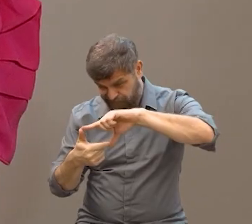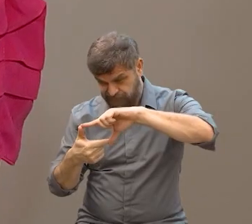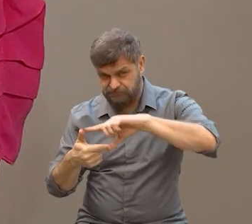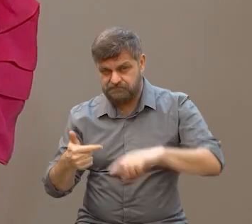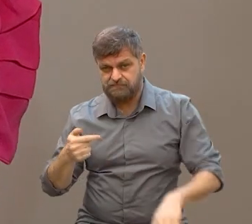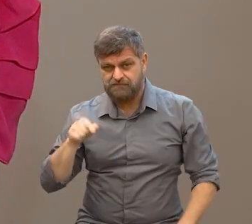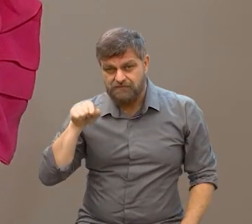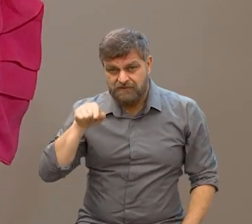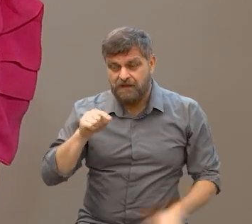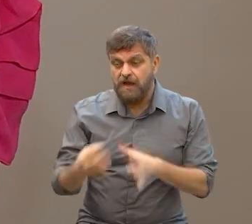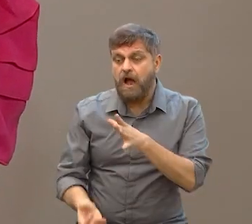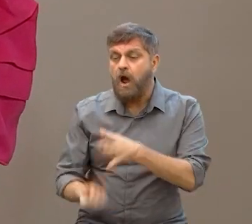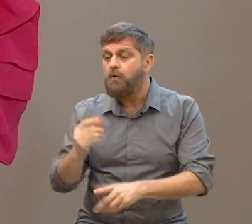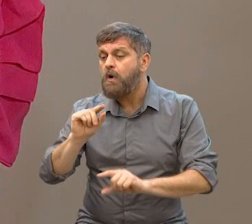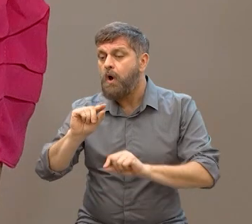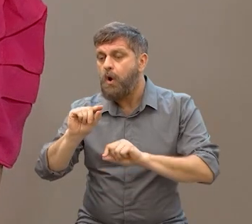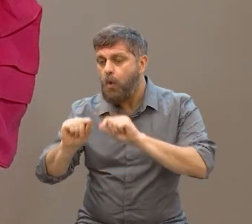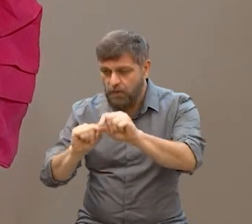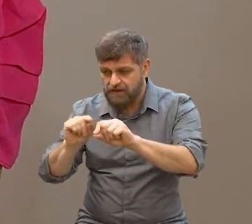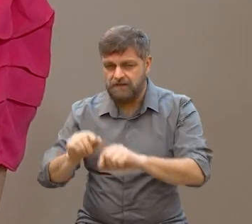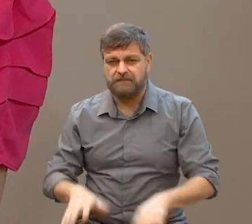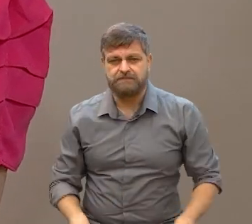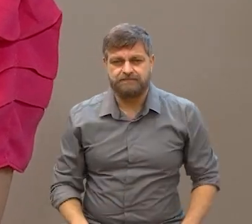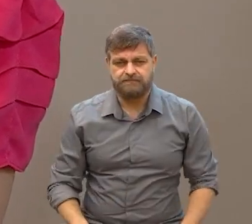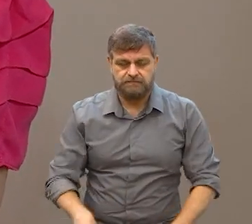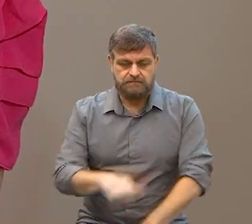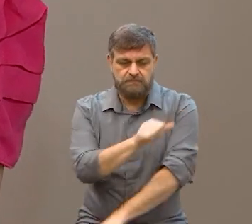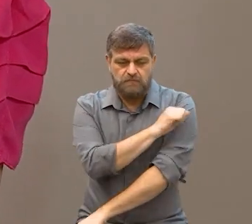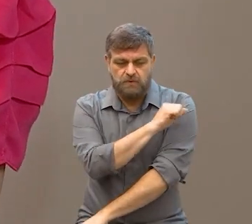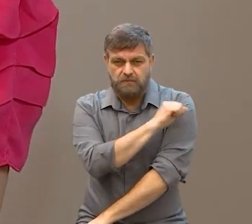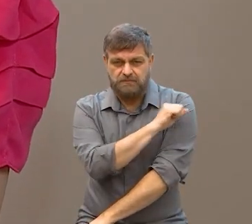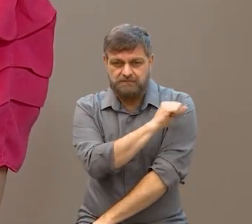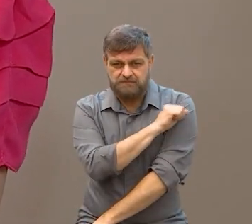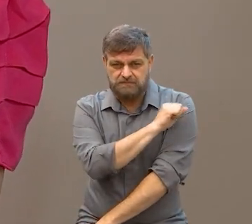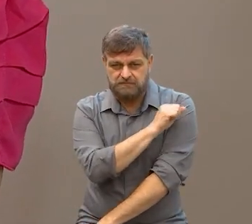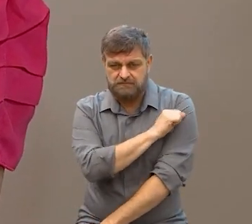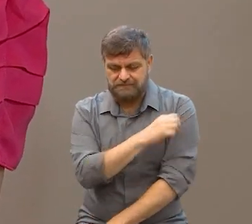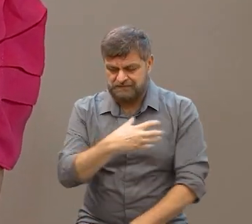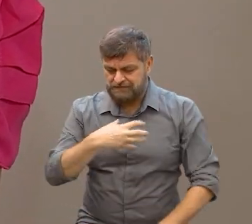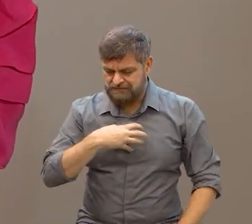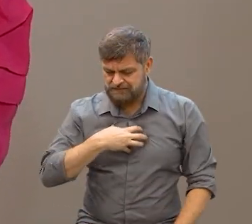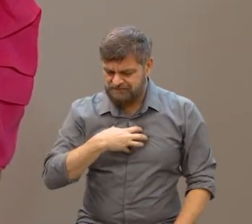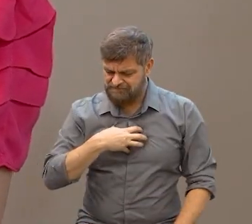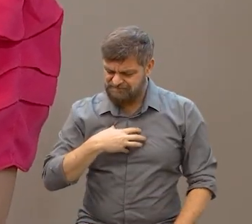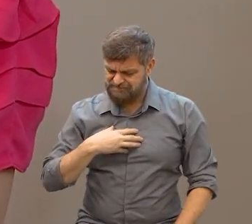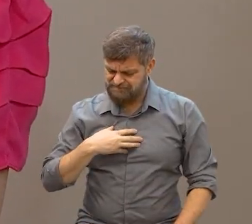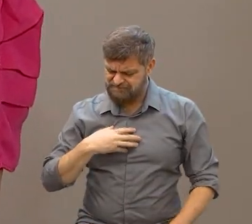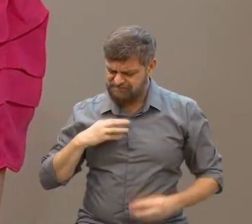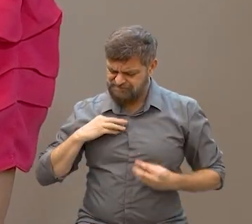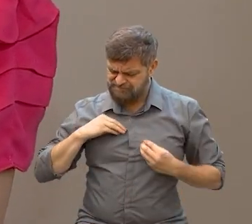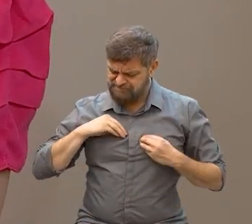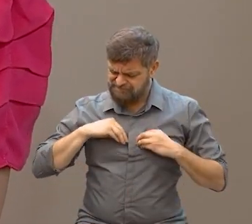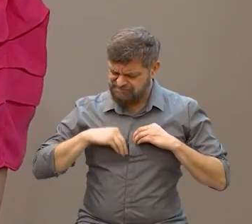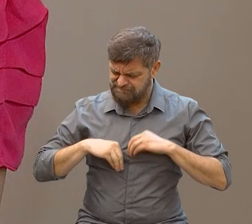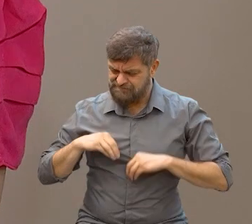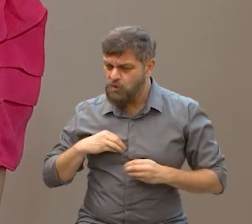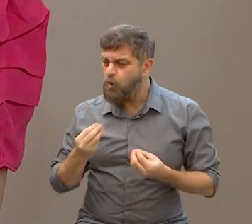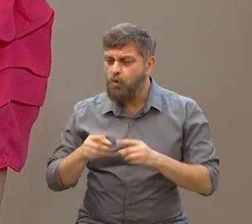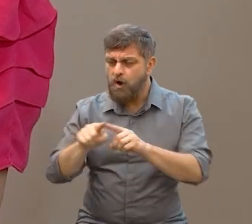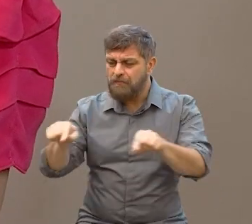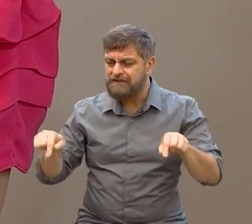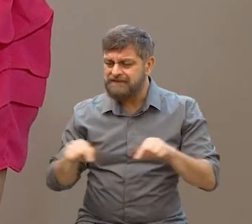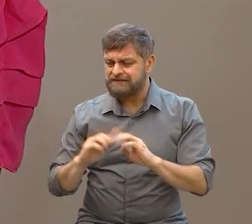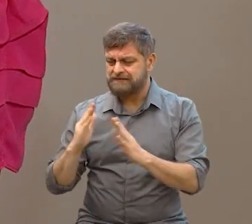isso acaba reduzindo o aluno, reduzindo a maneira de ver o aluno em sala de